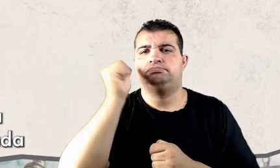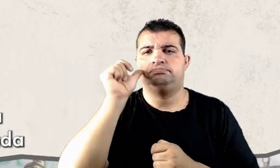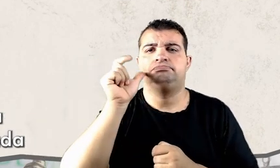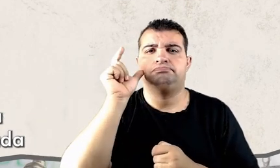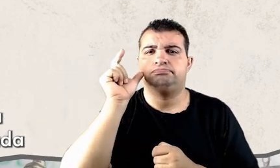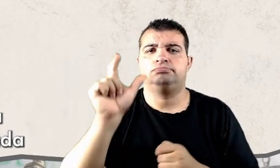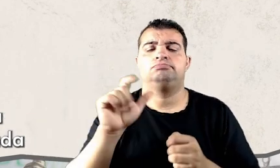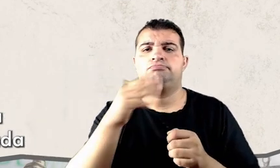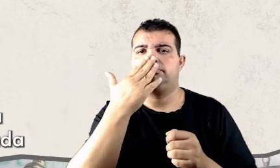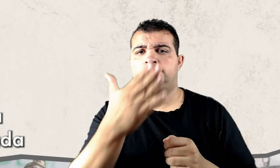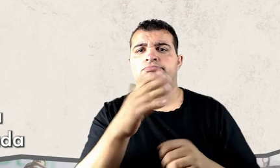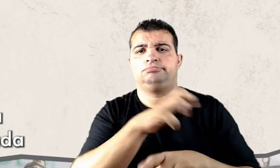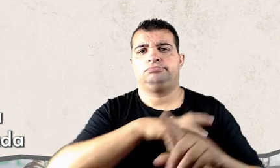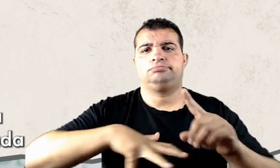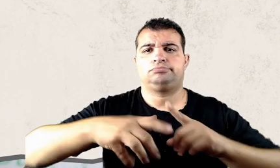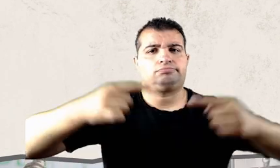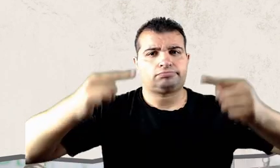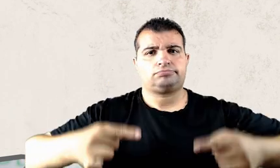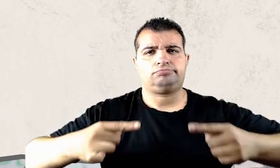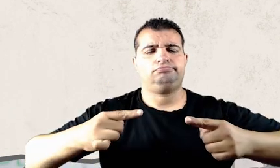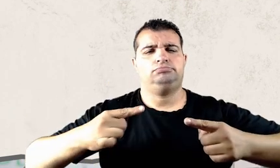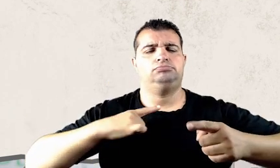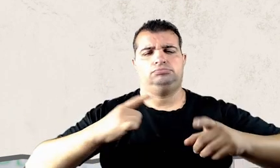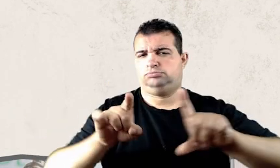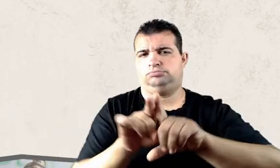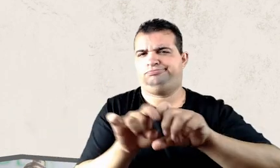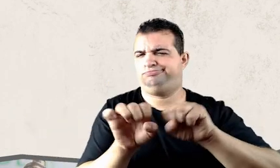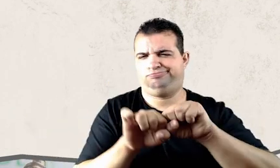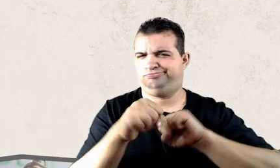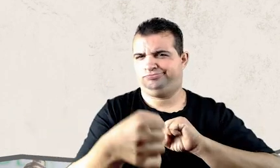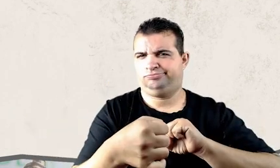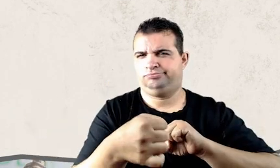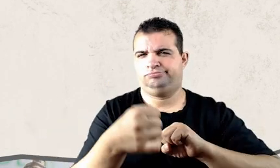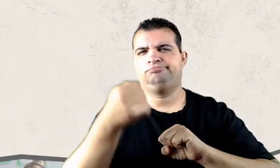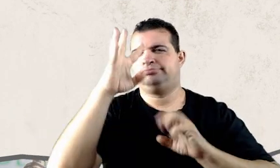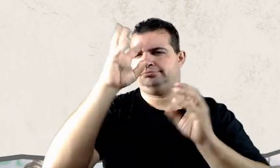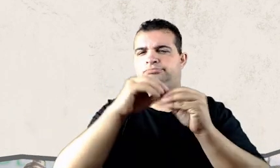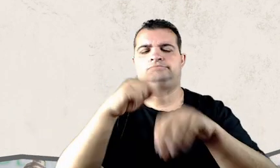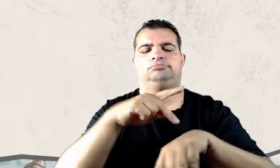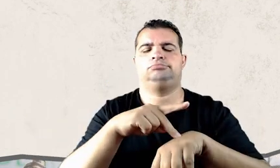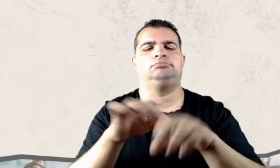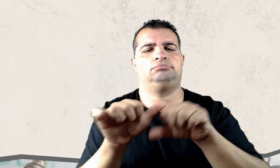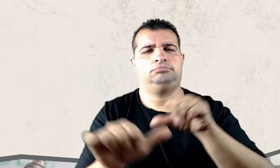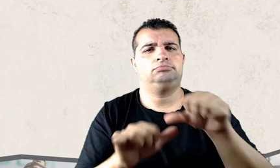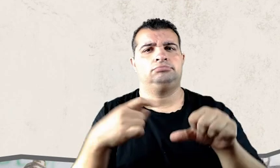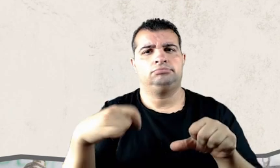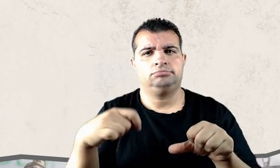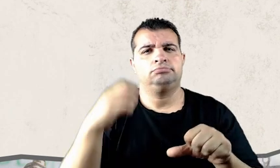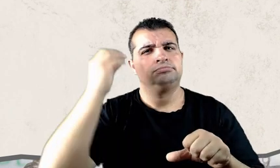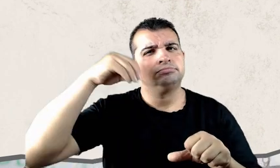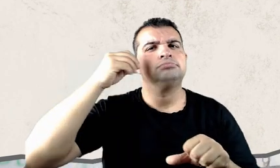diante de uma sociedade oprimida e violentada entendessem que o país precisava mudar e que a psicologia precisava